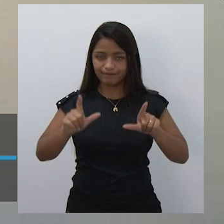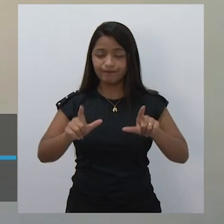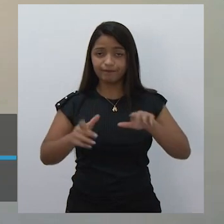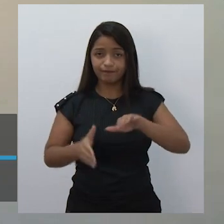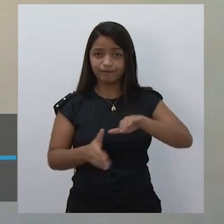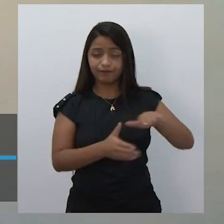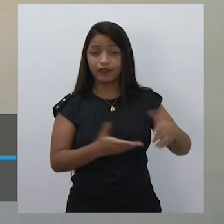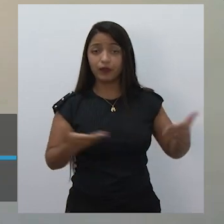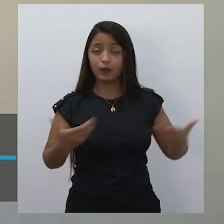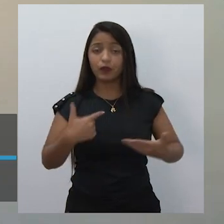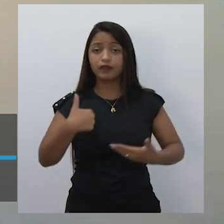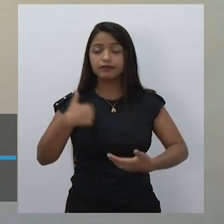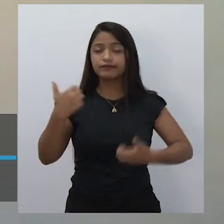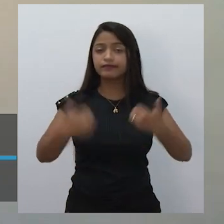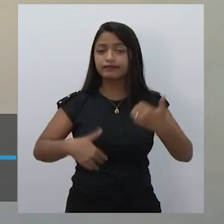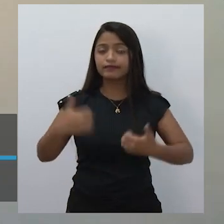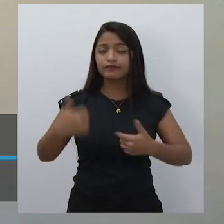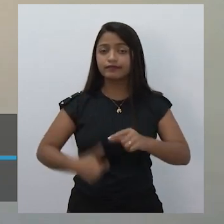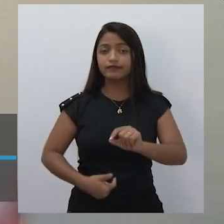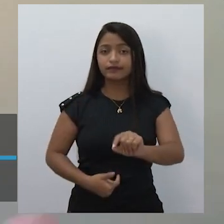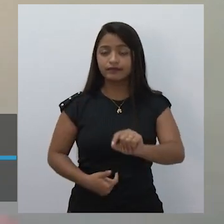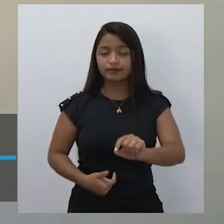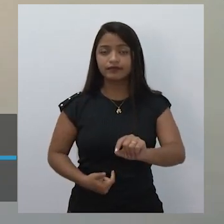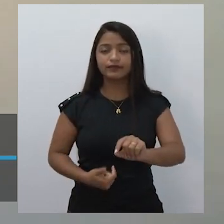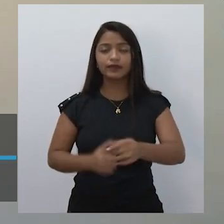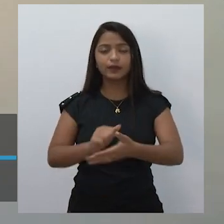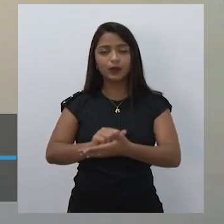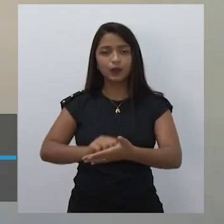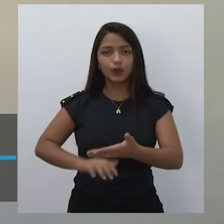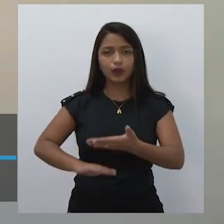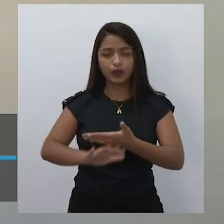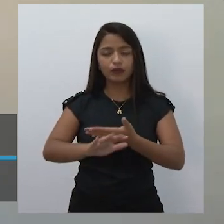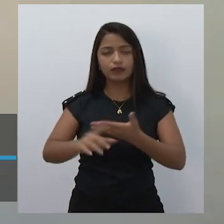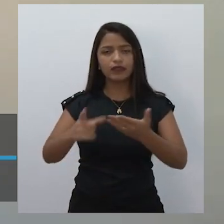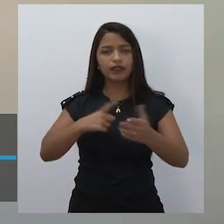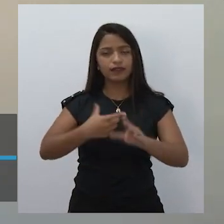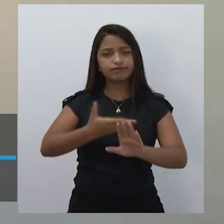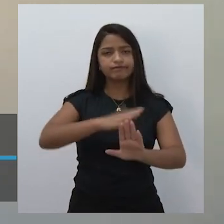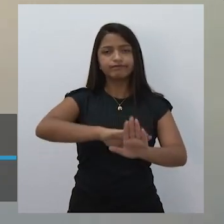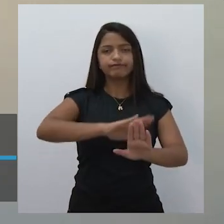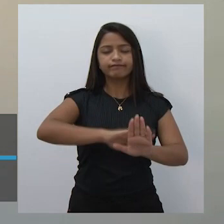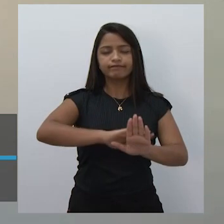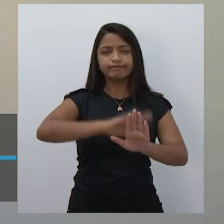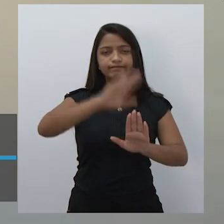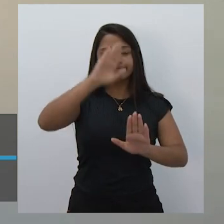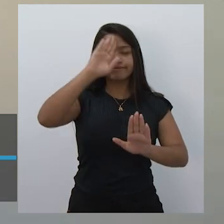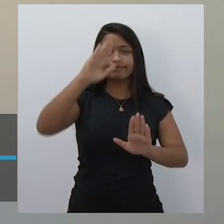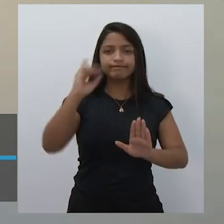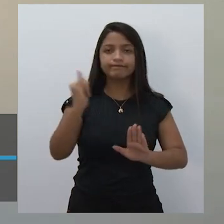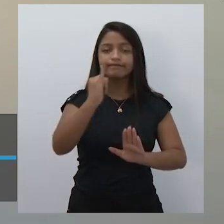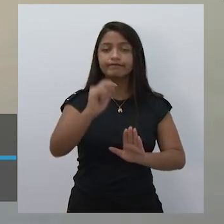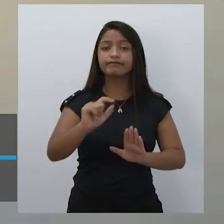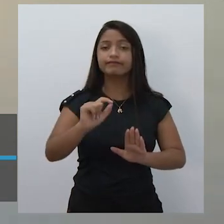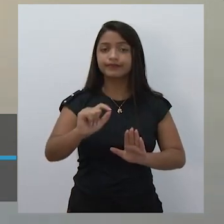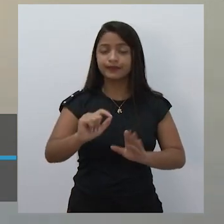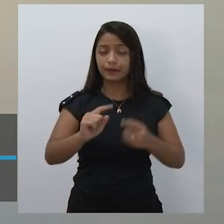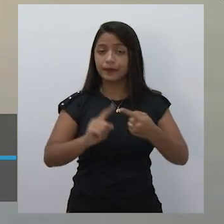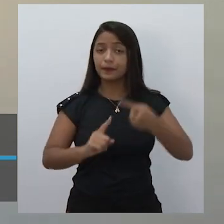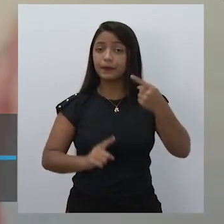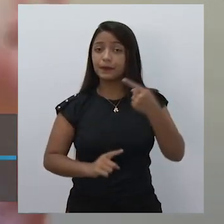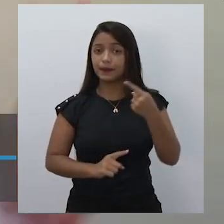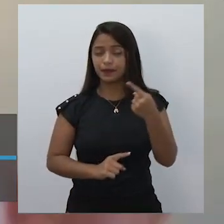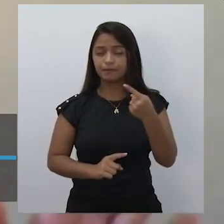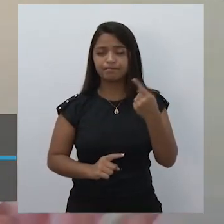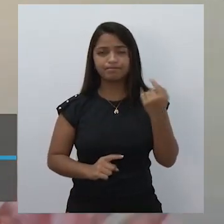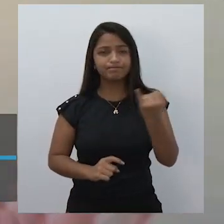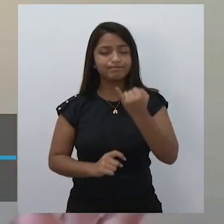esses princípios que balizam esse fazer na escola. Então, o primeiro deles, que é o mais importante, né,